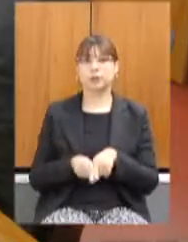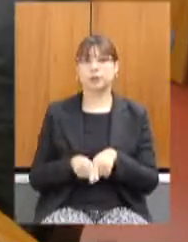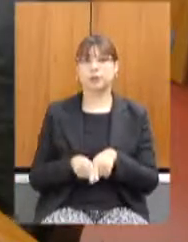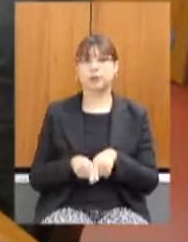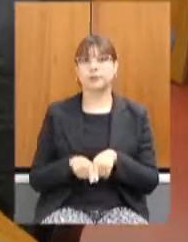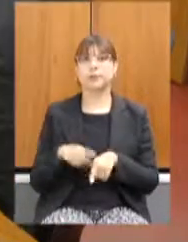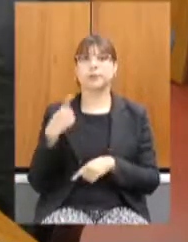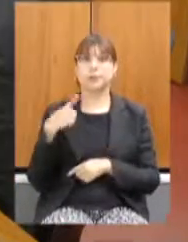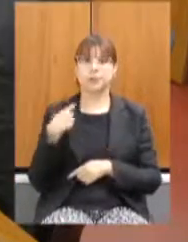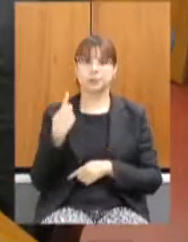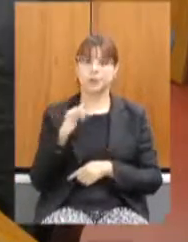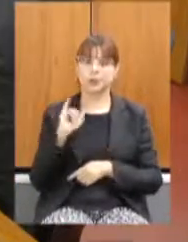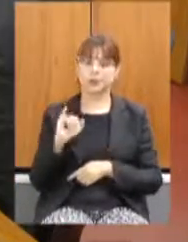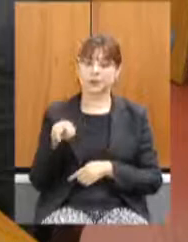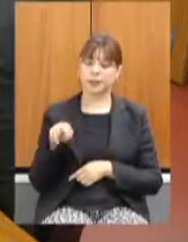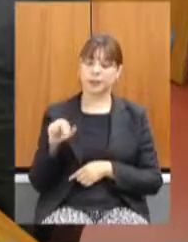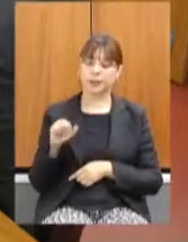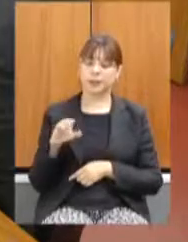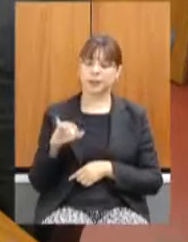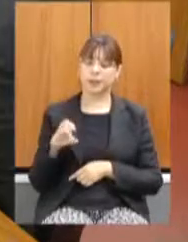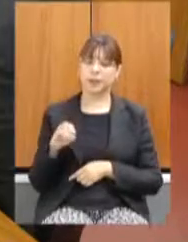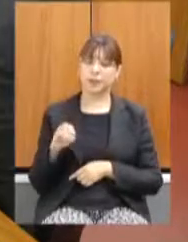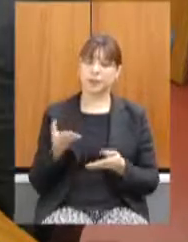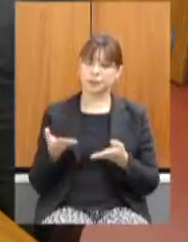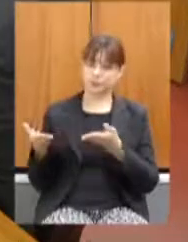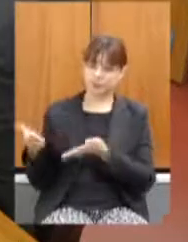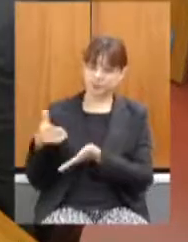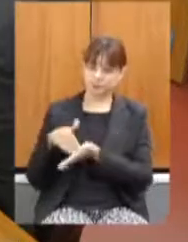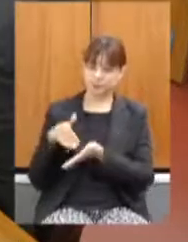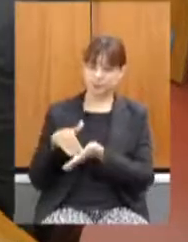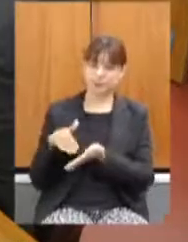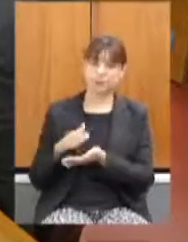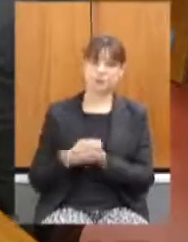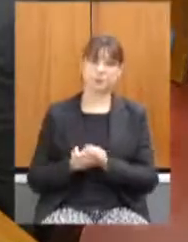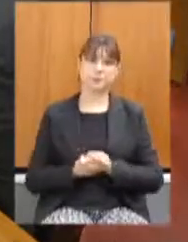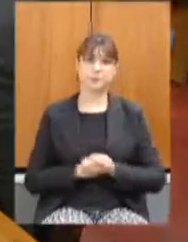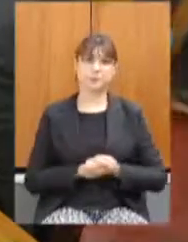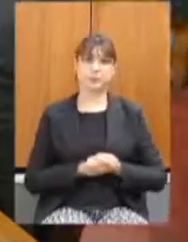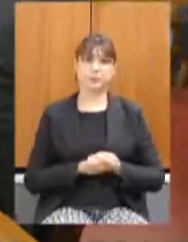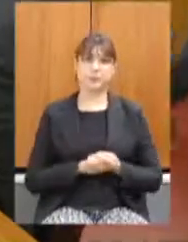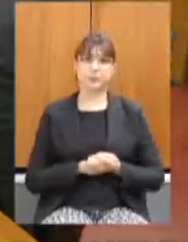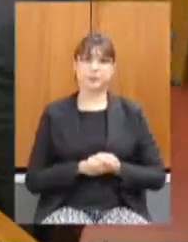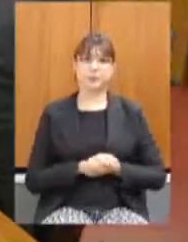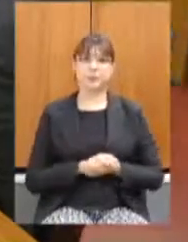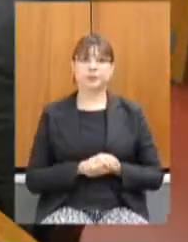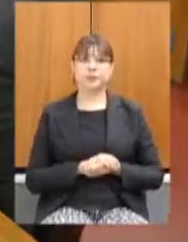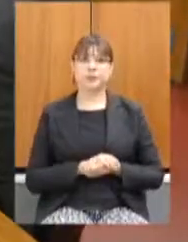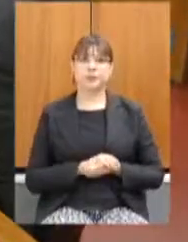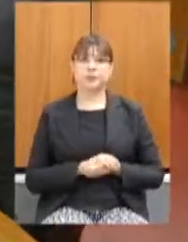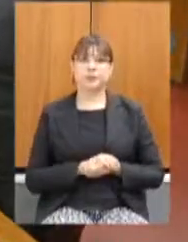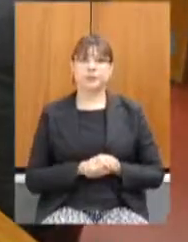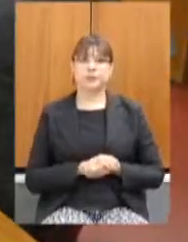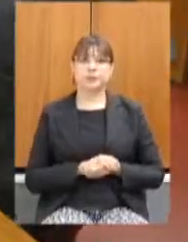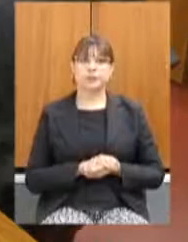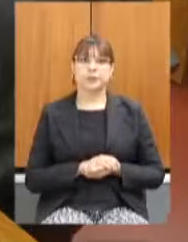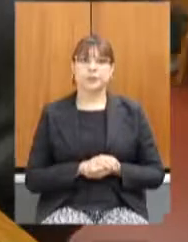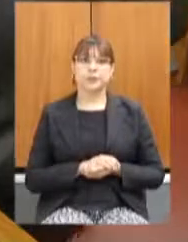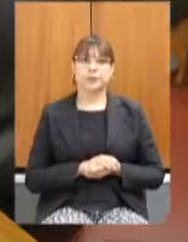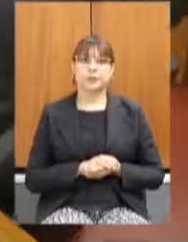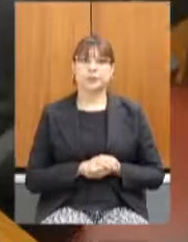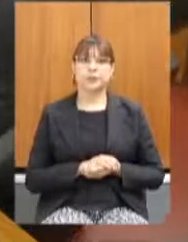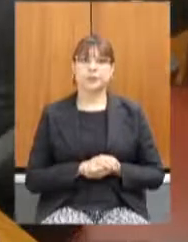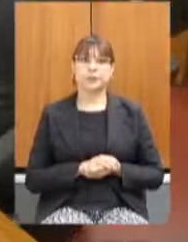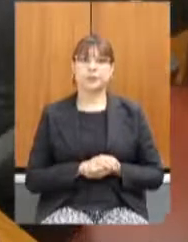e do deputado Inácio Franco só tem a palavra sedentário E aí nós